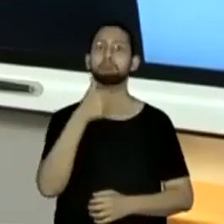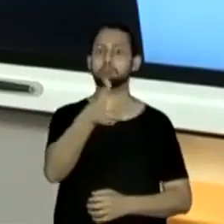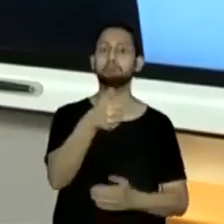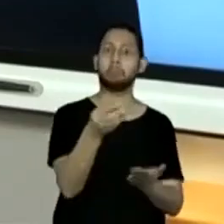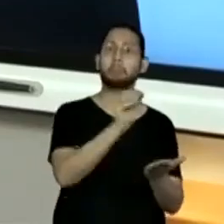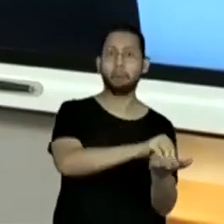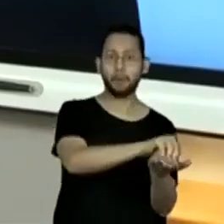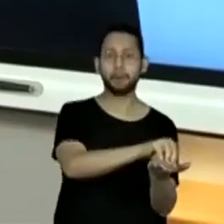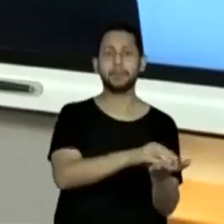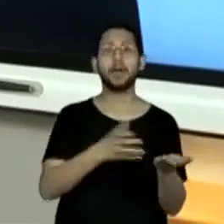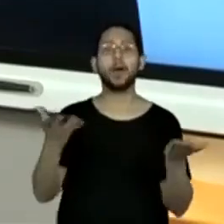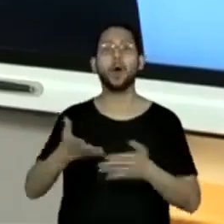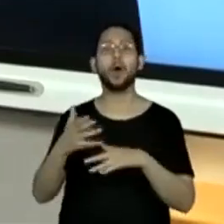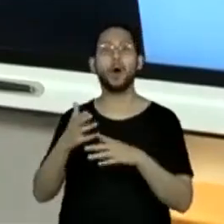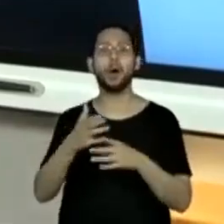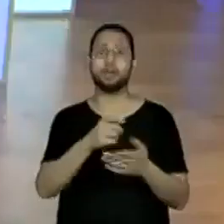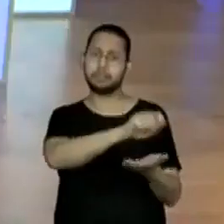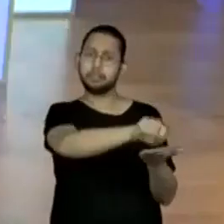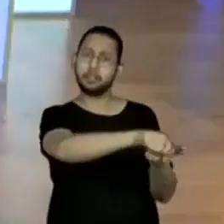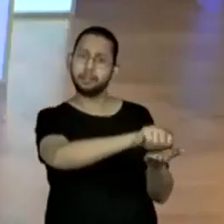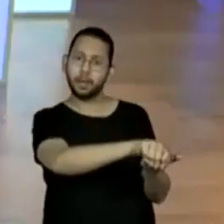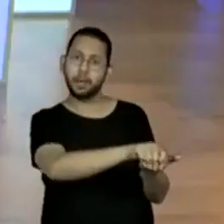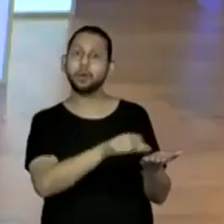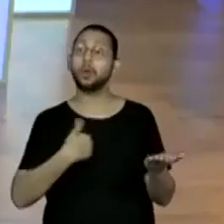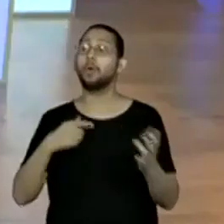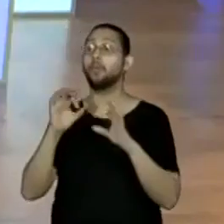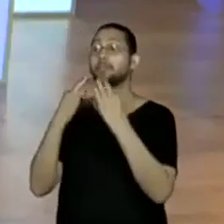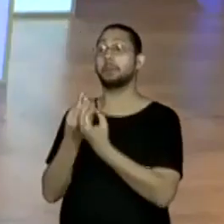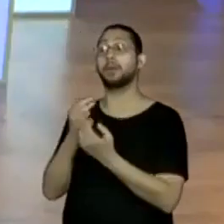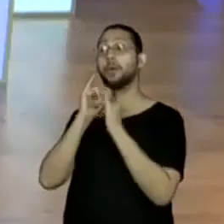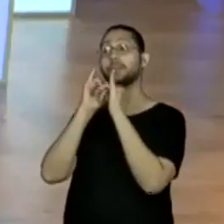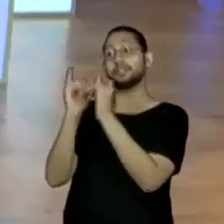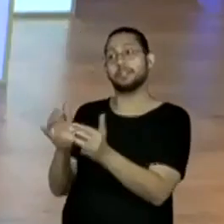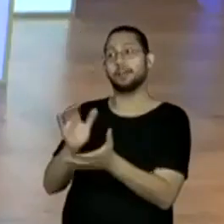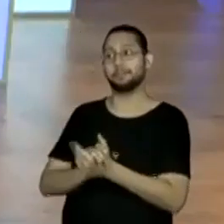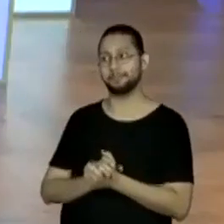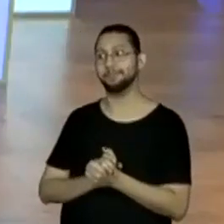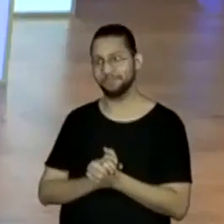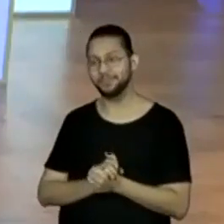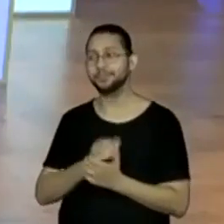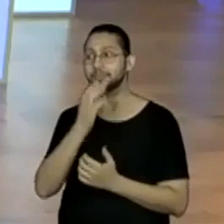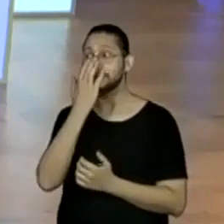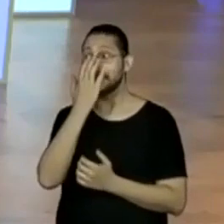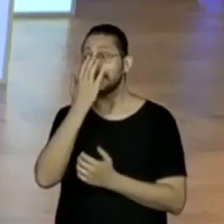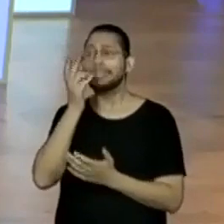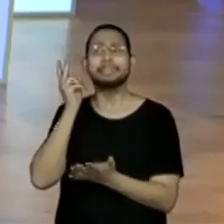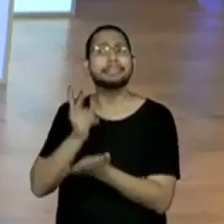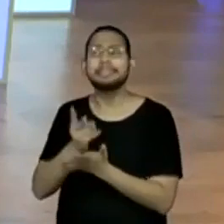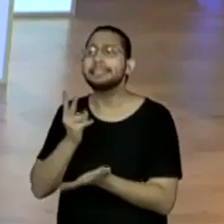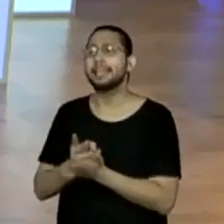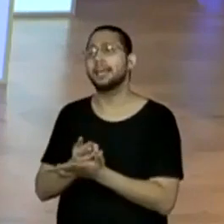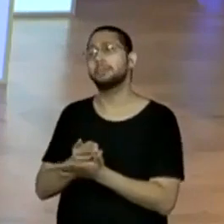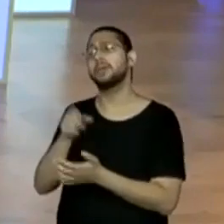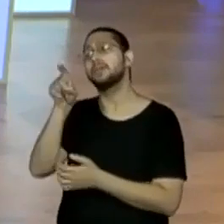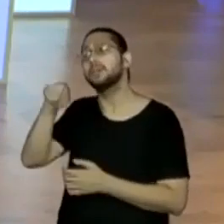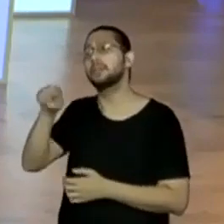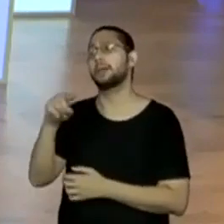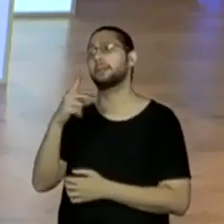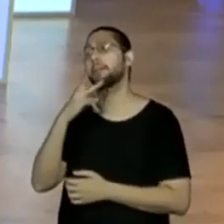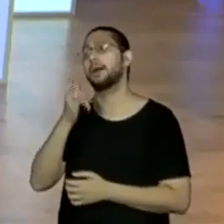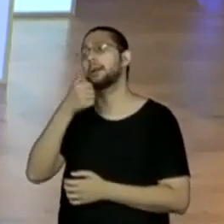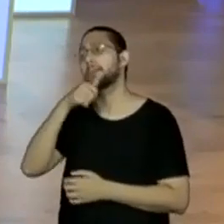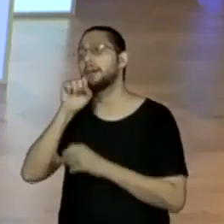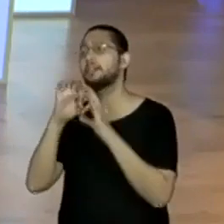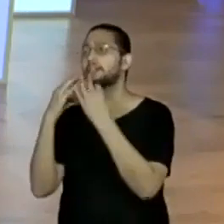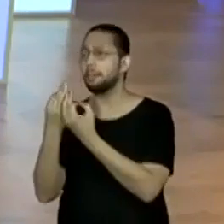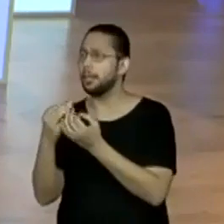responsáveis, tá bom? Vamos fazendo as anotações. Olha, vou passar essa informação, sempre conversa com a criança que está ao lado.